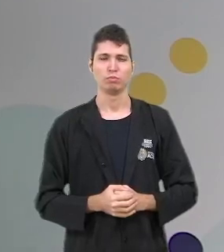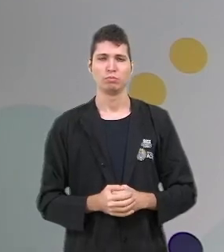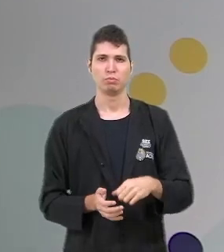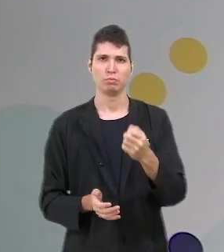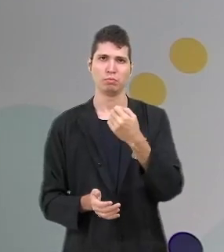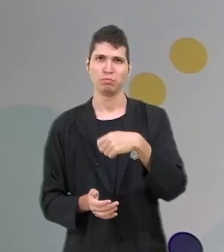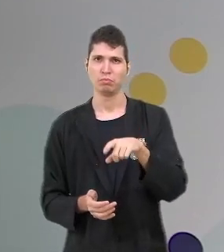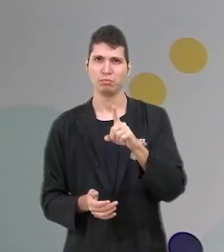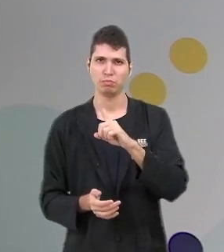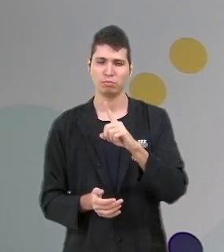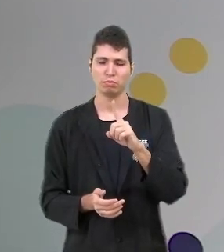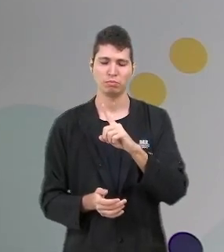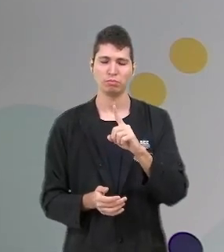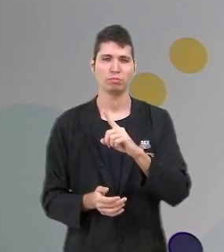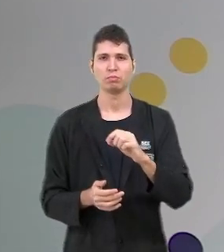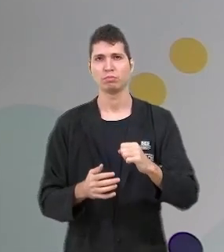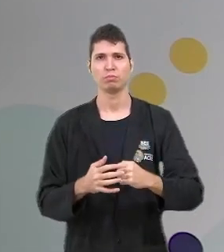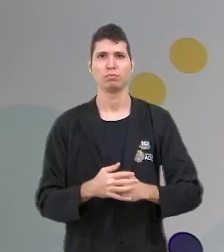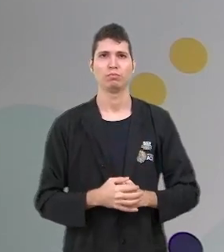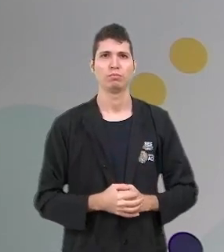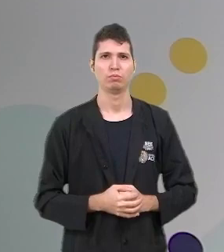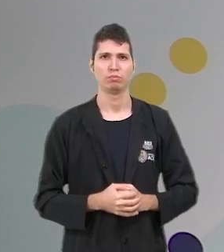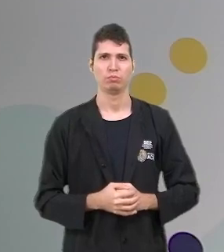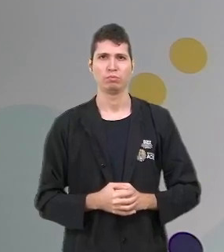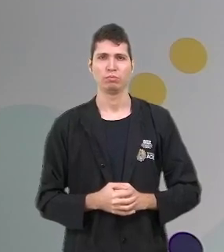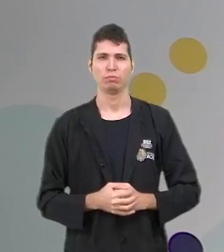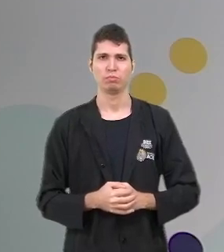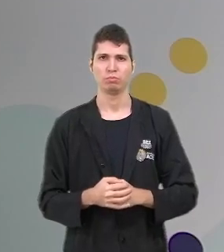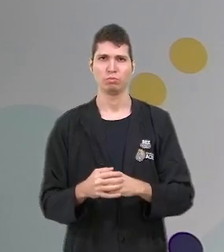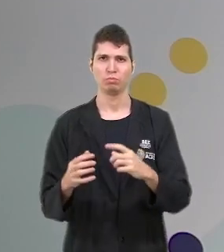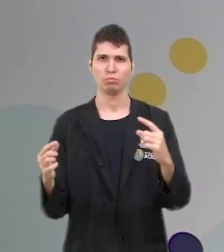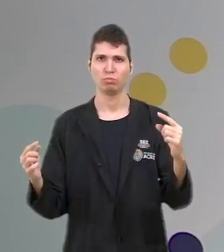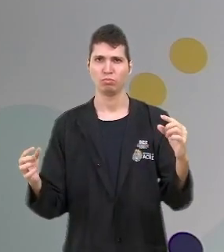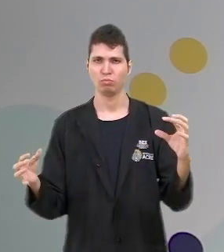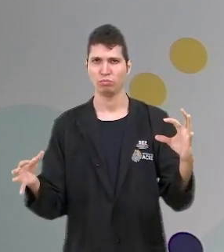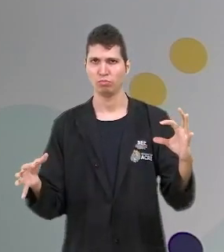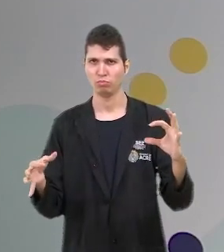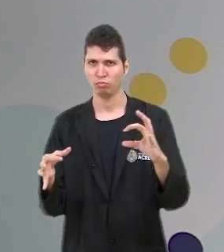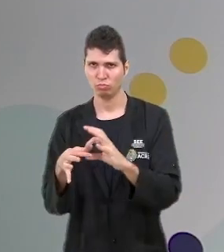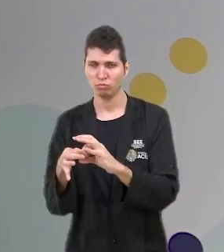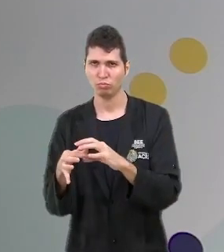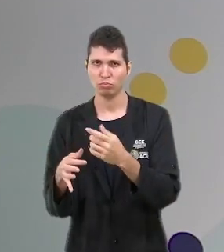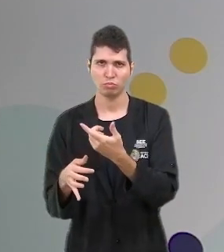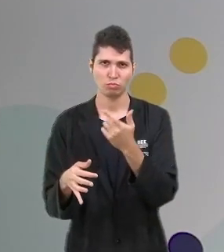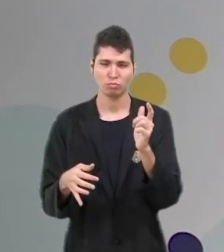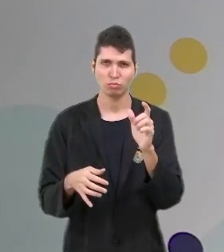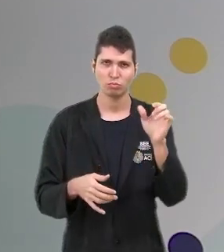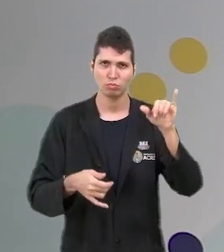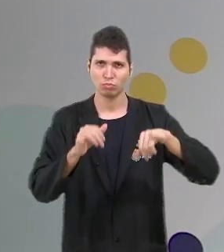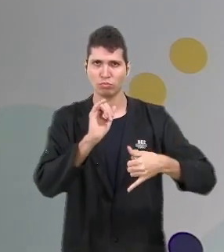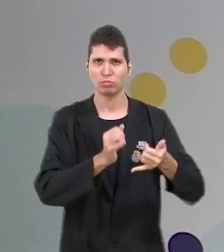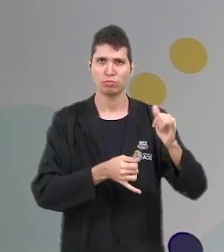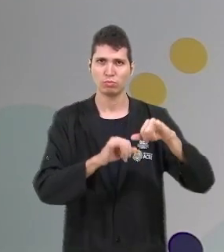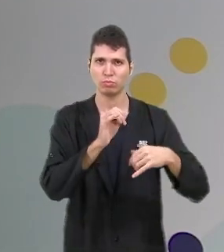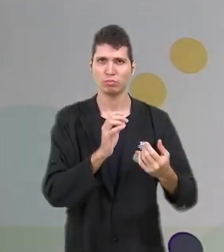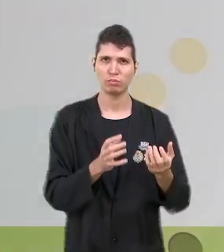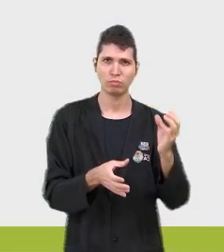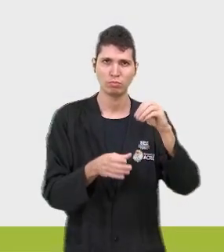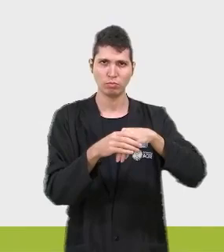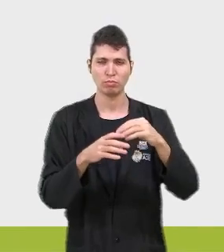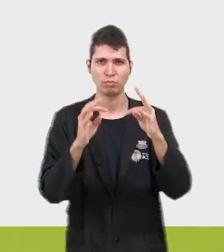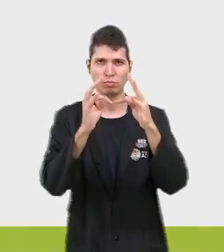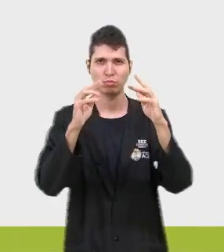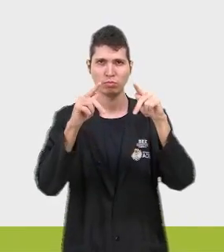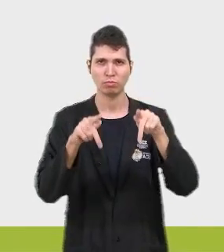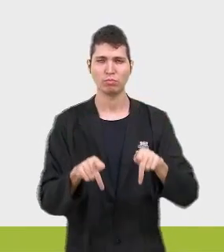precisam de forma alguma ter essa conexão com outros elementos químicos. Então, na tabela periódica,